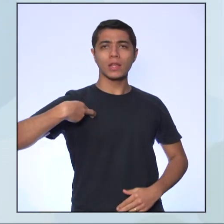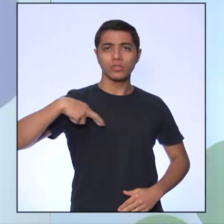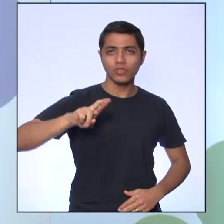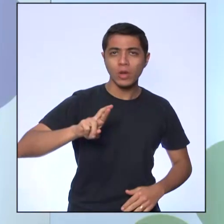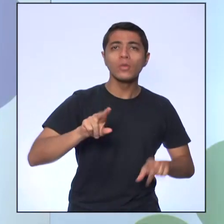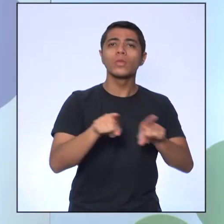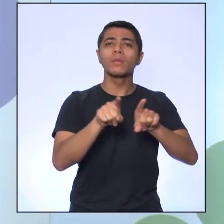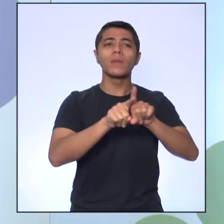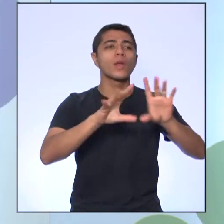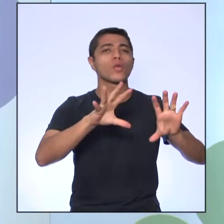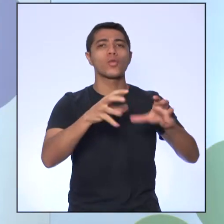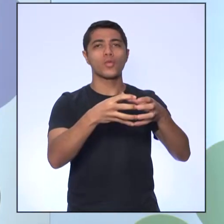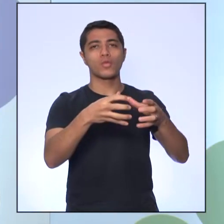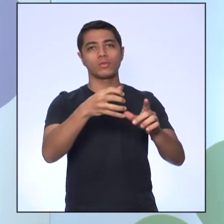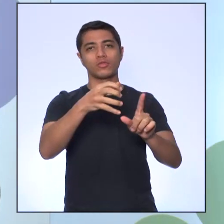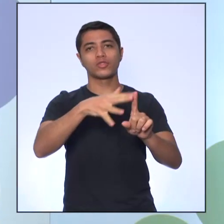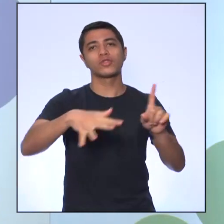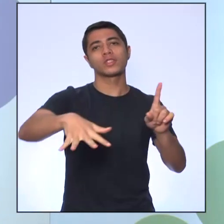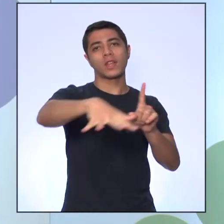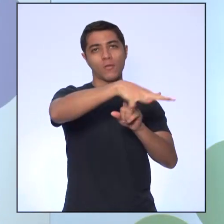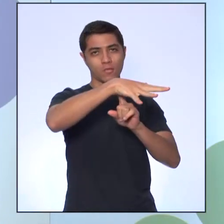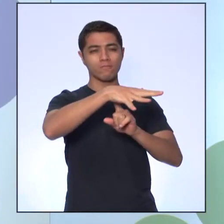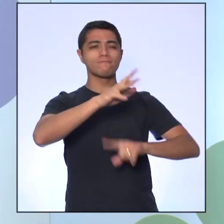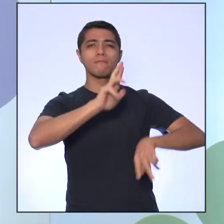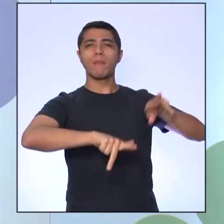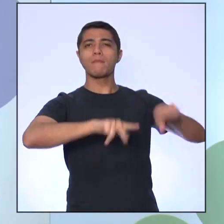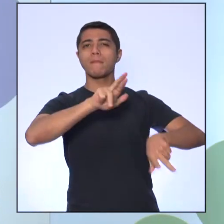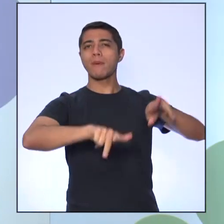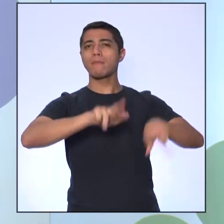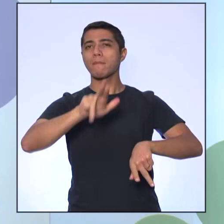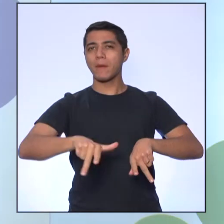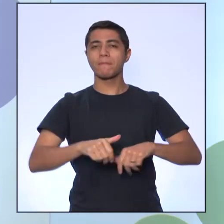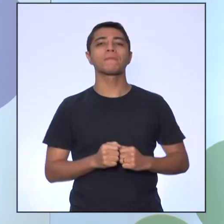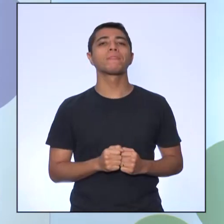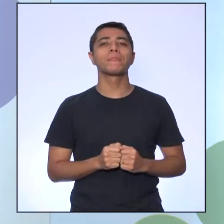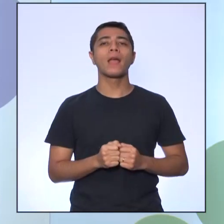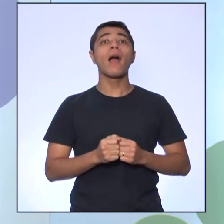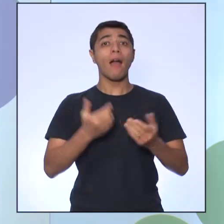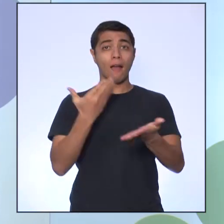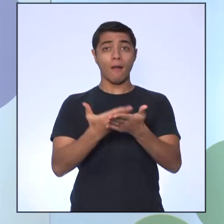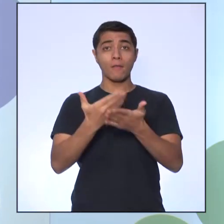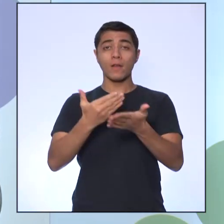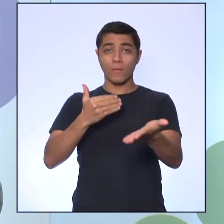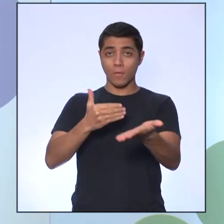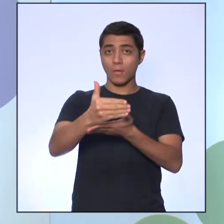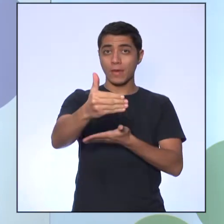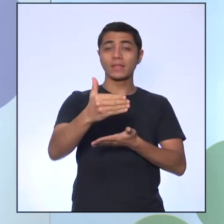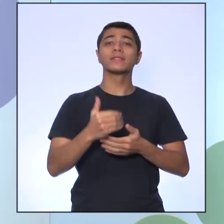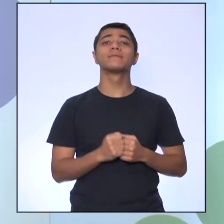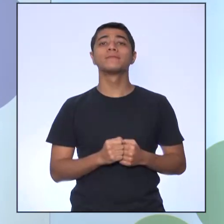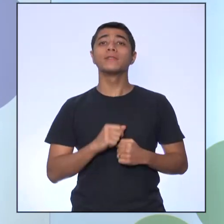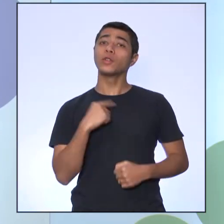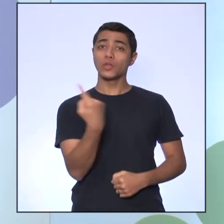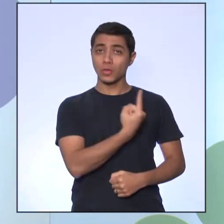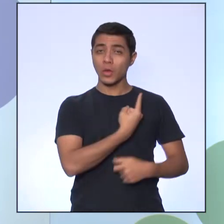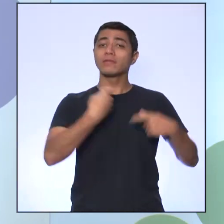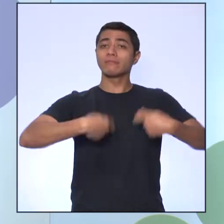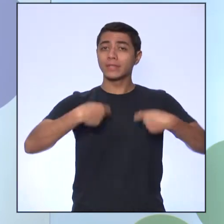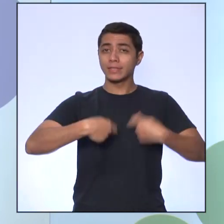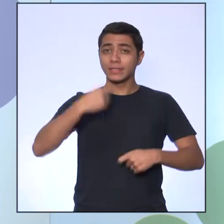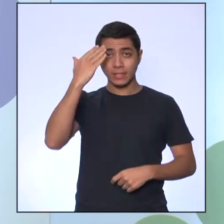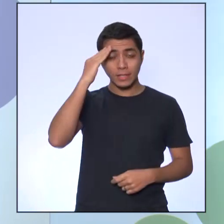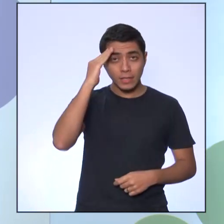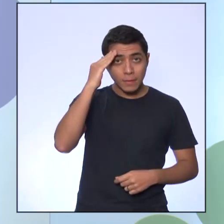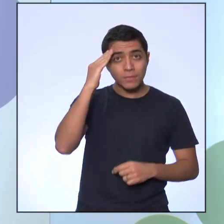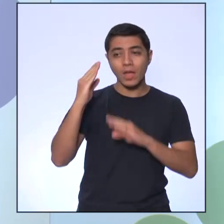grupos sociais. Então, para a gente começar a aula de hoje, vamos entender qual era o peso político, social e econômico